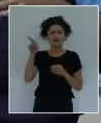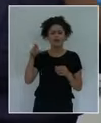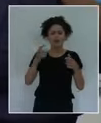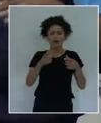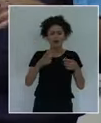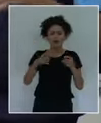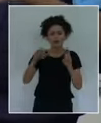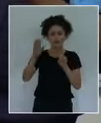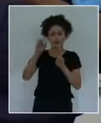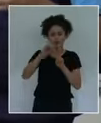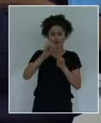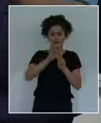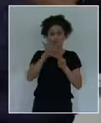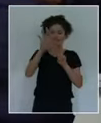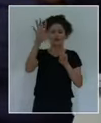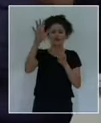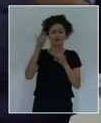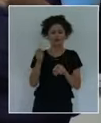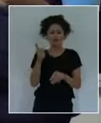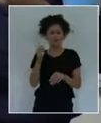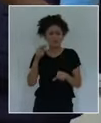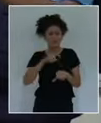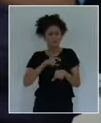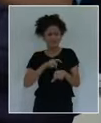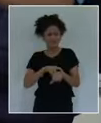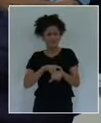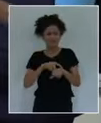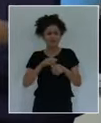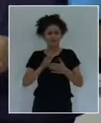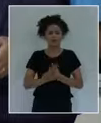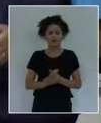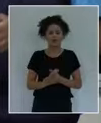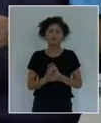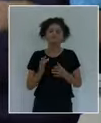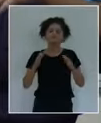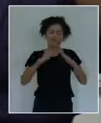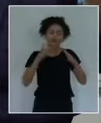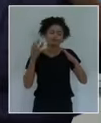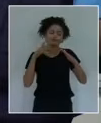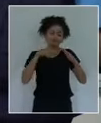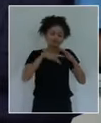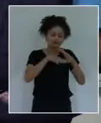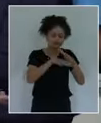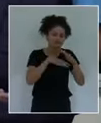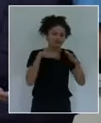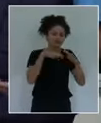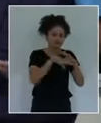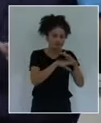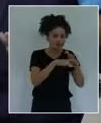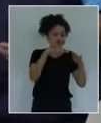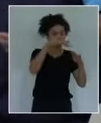pouco tempo que a Vila Oliveira não tinha entrado em todas as casas, mas umas casinhas mais baixas lá tinha entrado e o Ana Florença também.